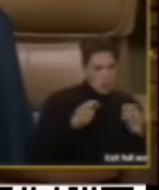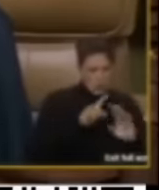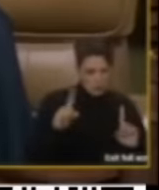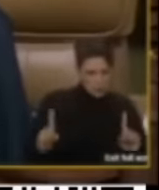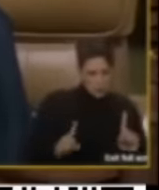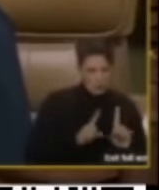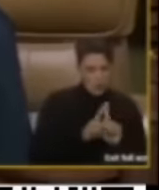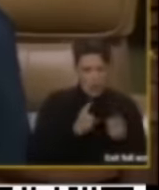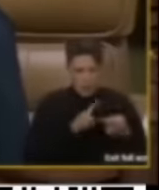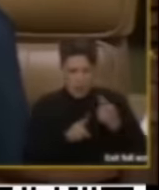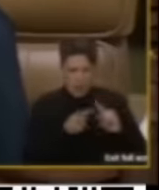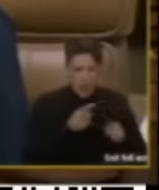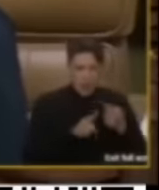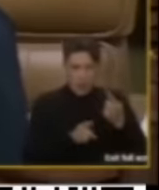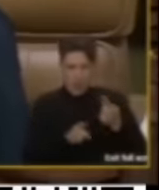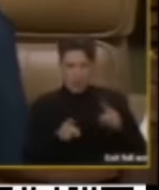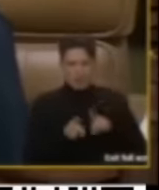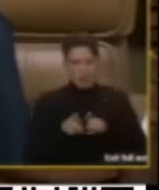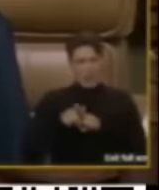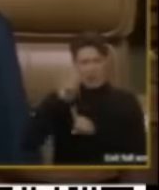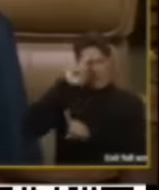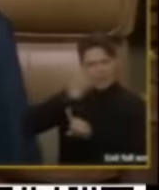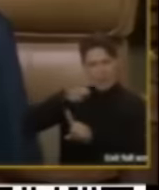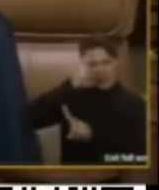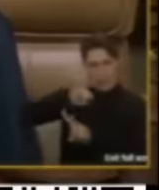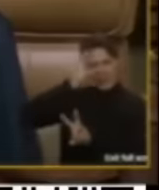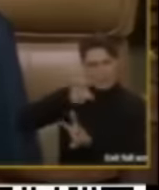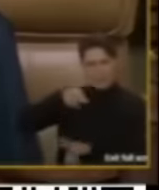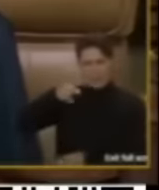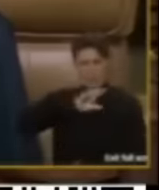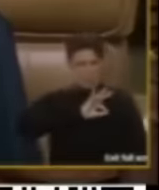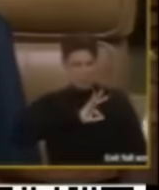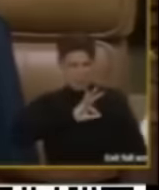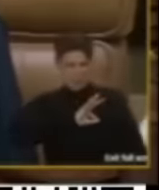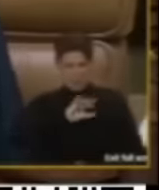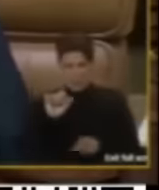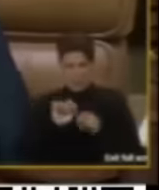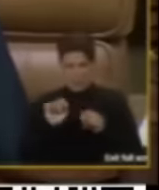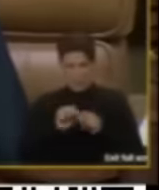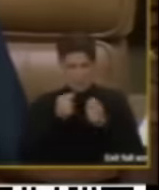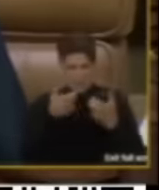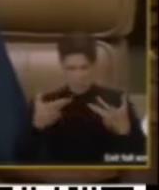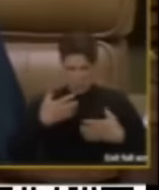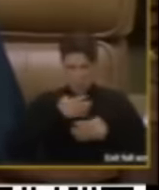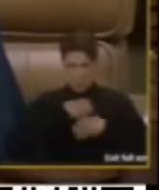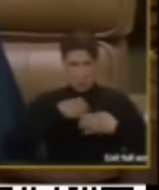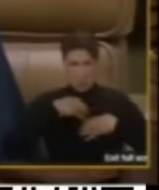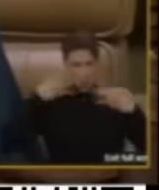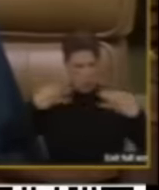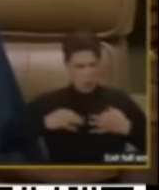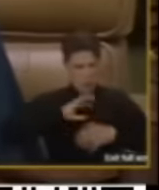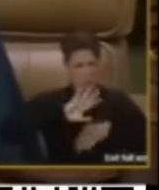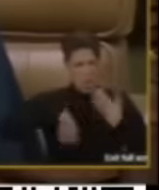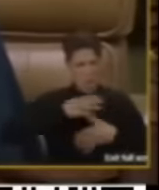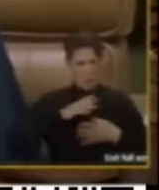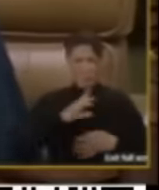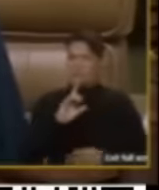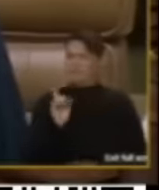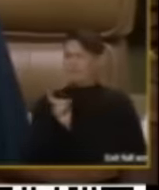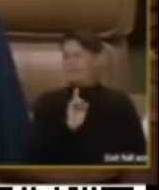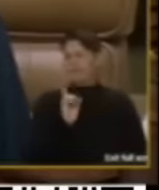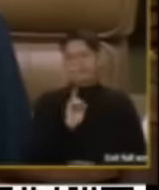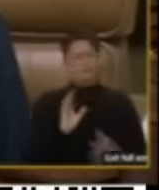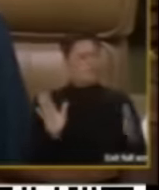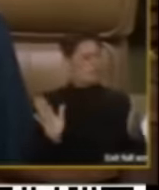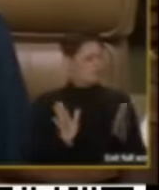autoritários terem um Congresso, em especial o Senado, completamente apático, como se nada estivesse acontecendo. Então, eles são cúmplices. Nós temos